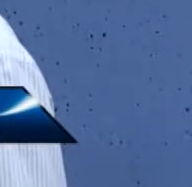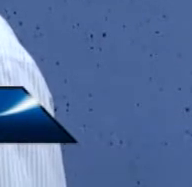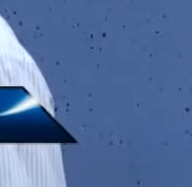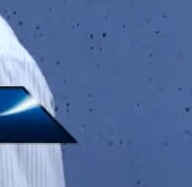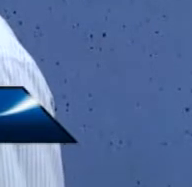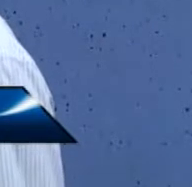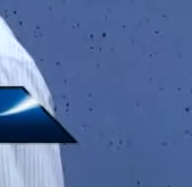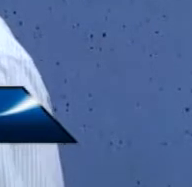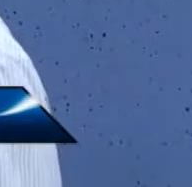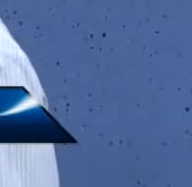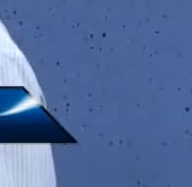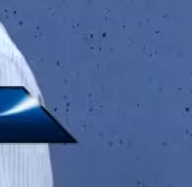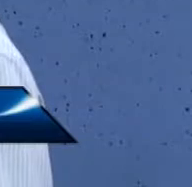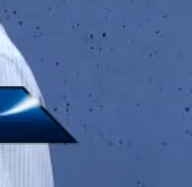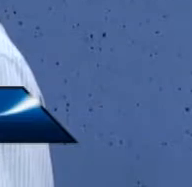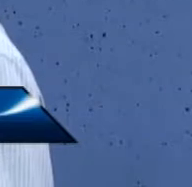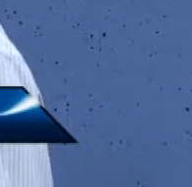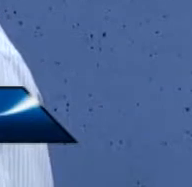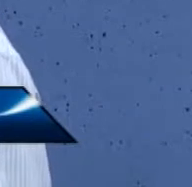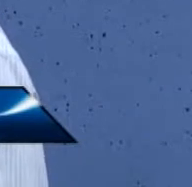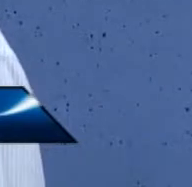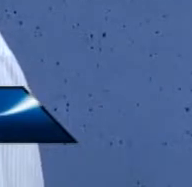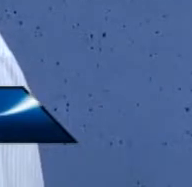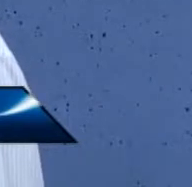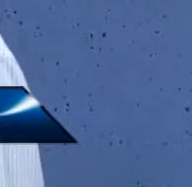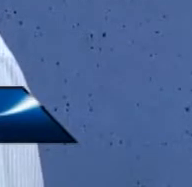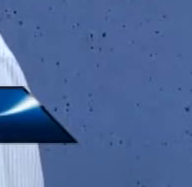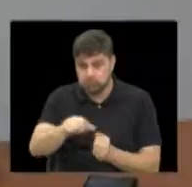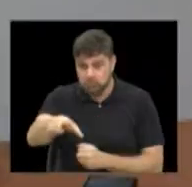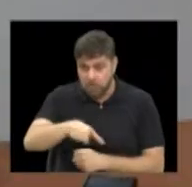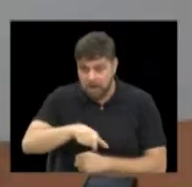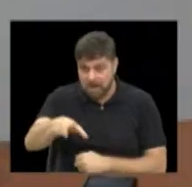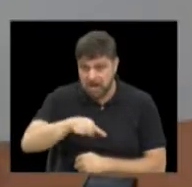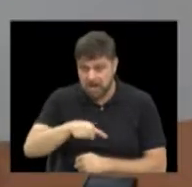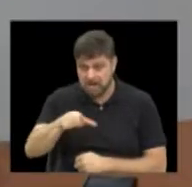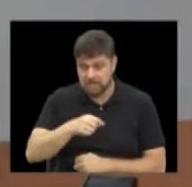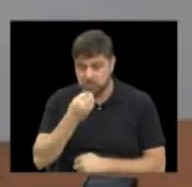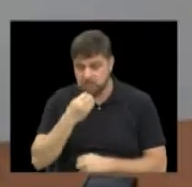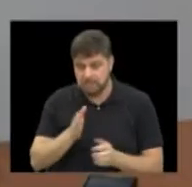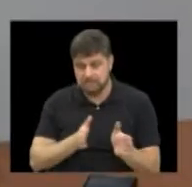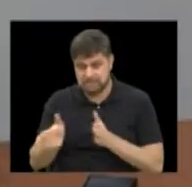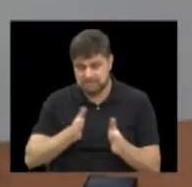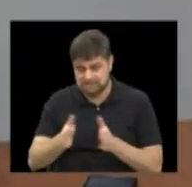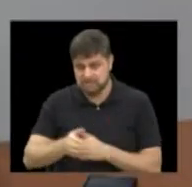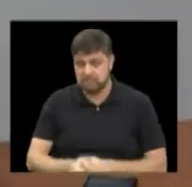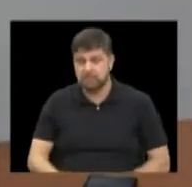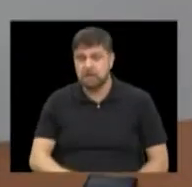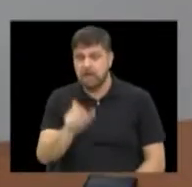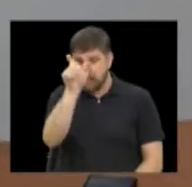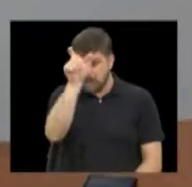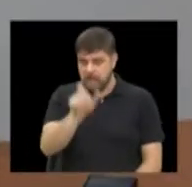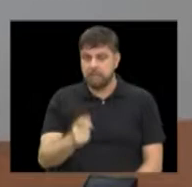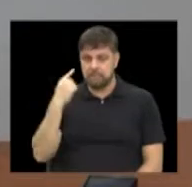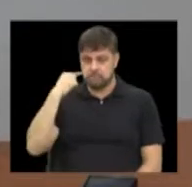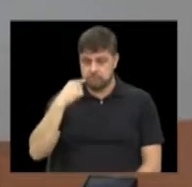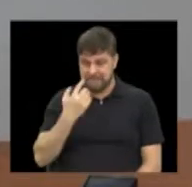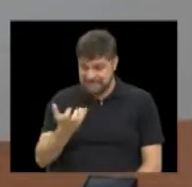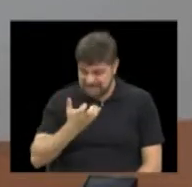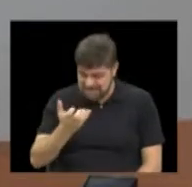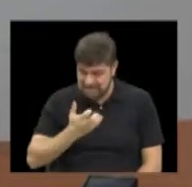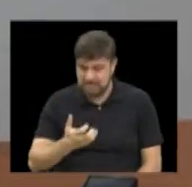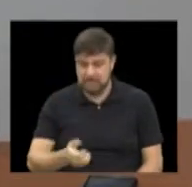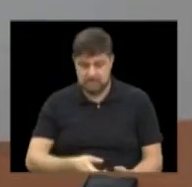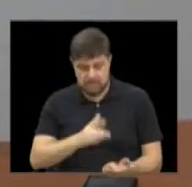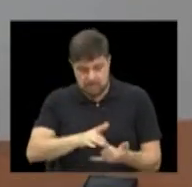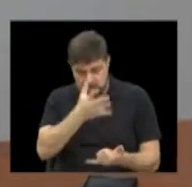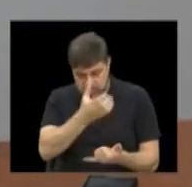se identifique de forma muito rápida por ser um aplicativo de emergência. Durante sua palestra, Guimarães ressaltou a importância